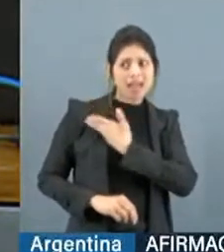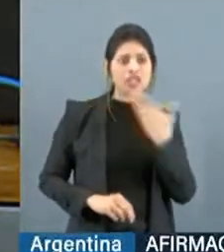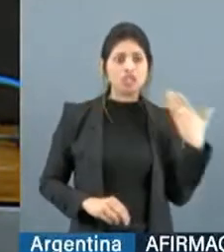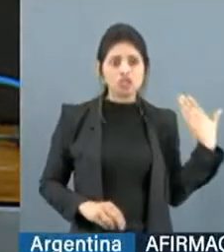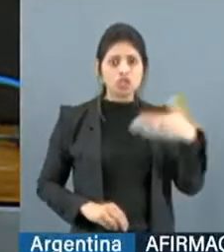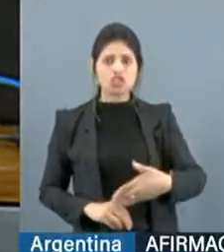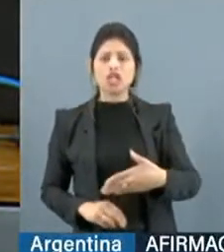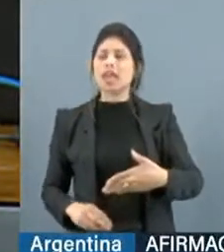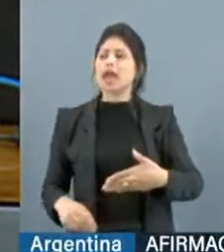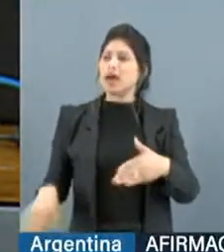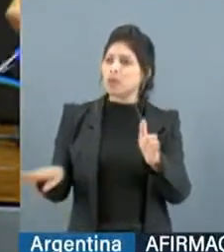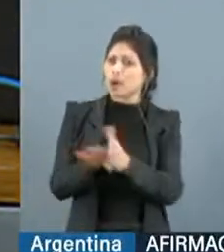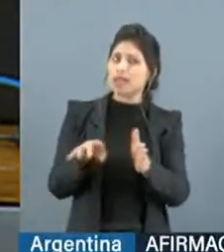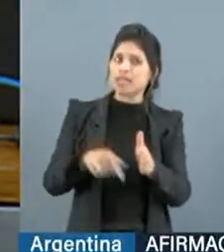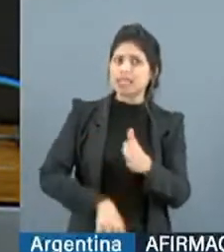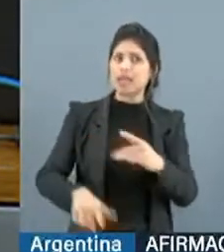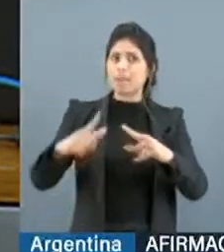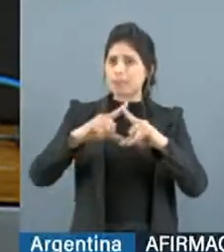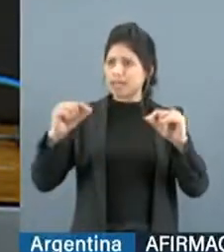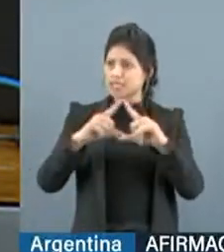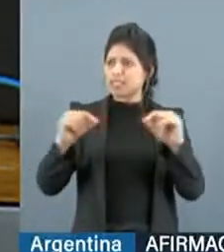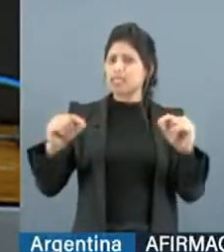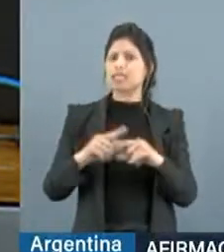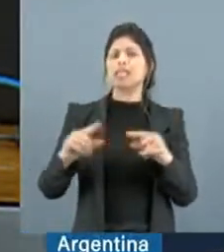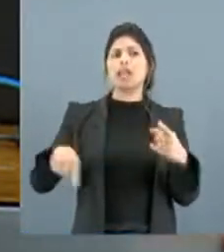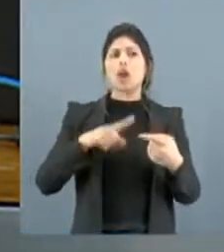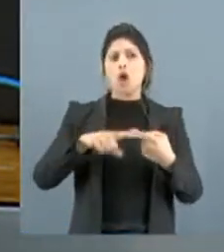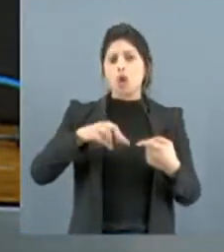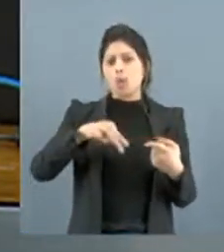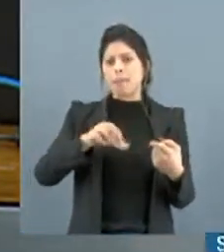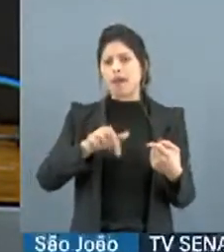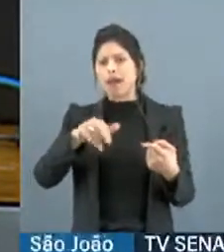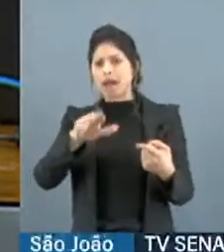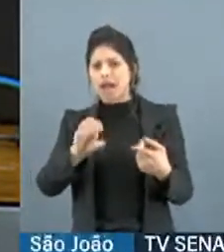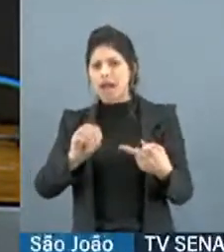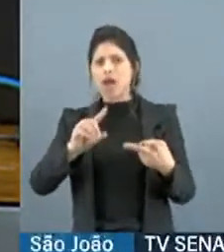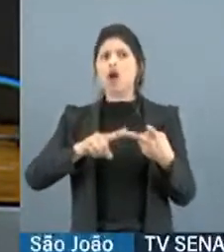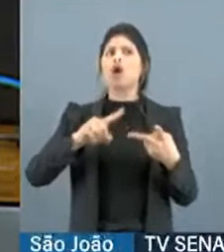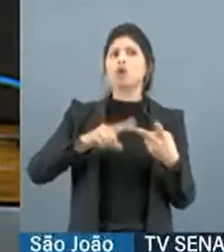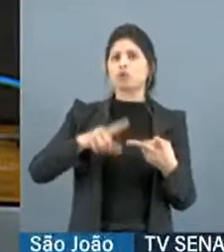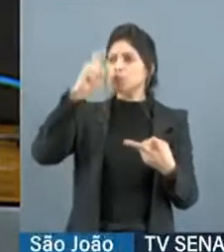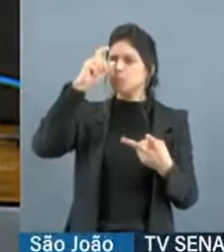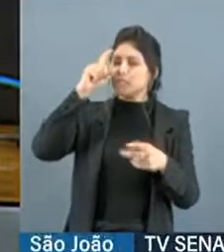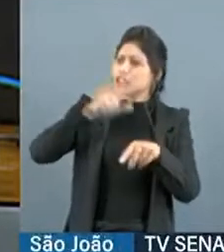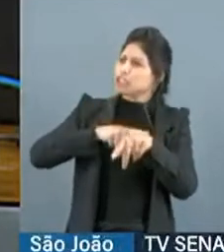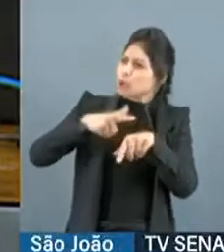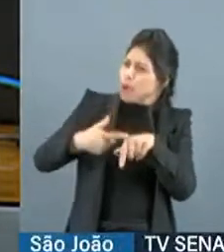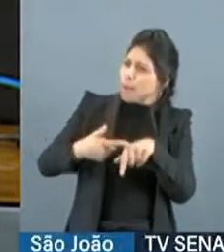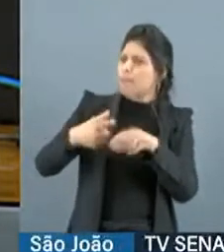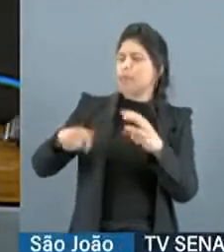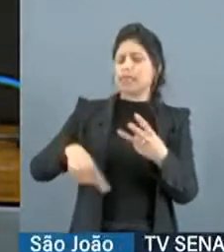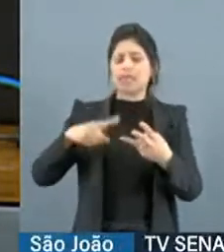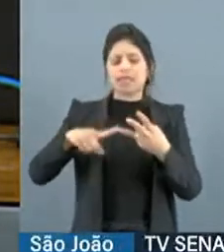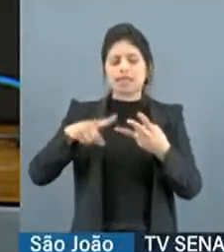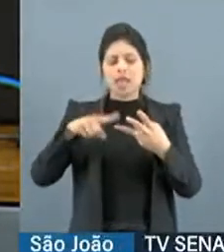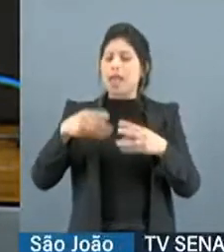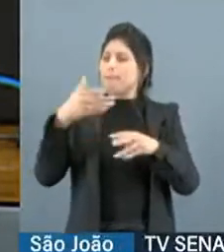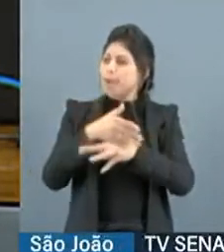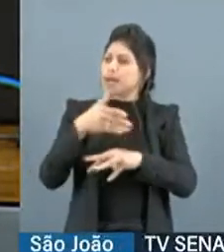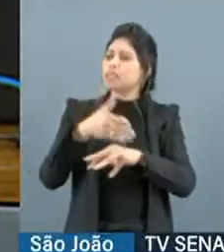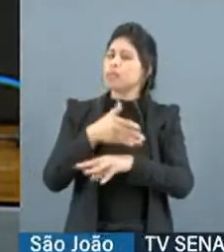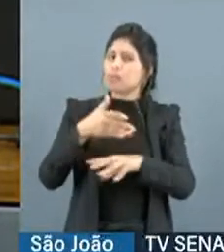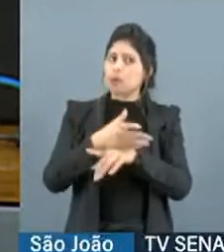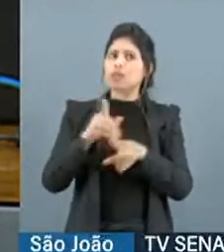Brasília, como o senador Marcos Duval, senador Espiridião Amin, que participou